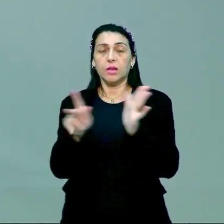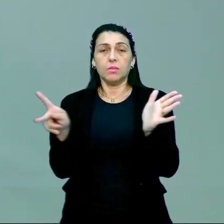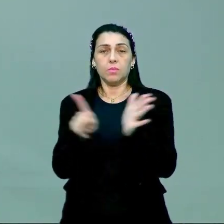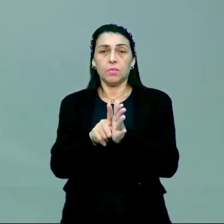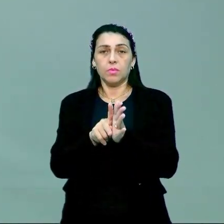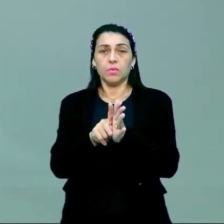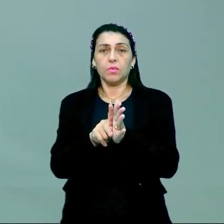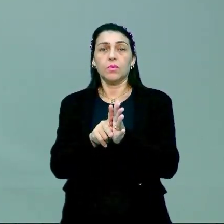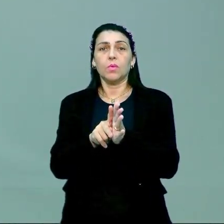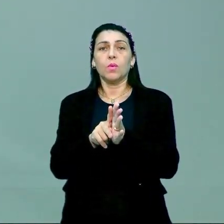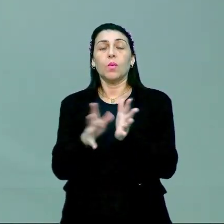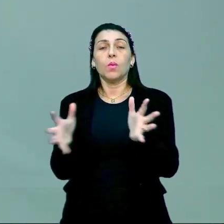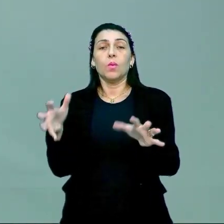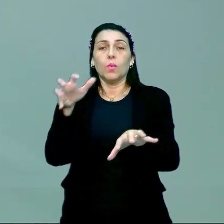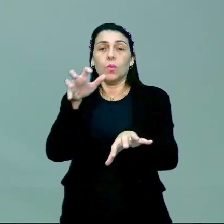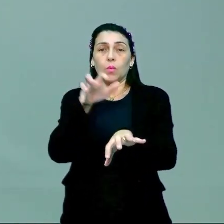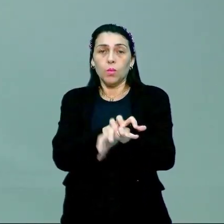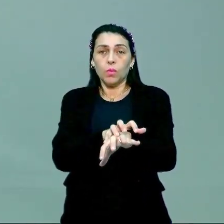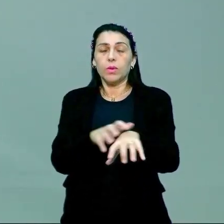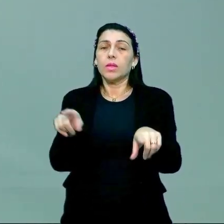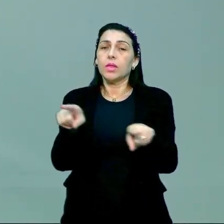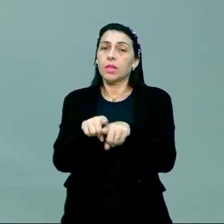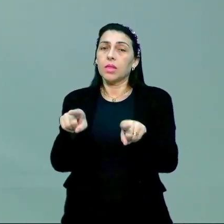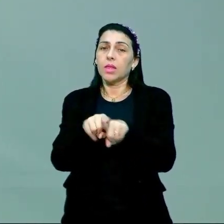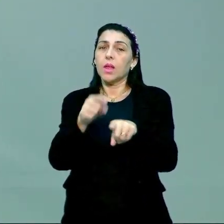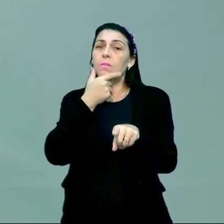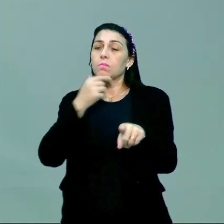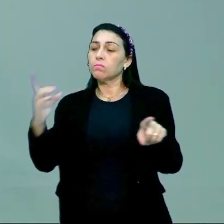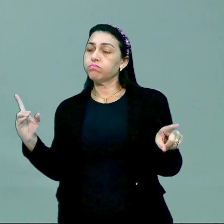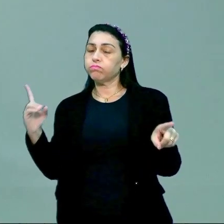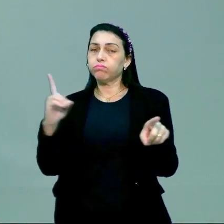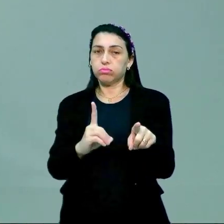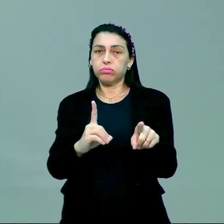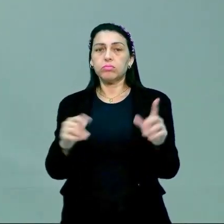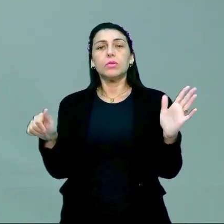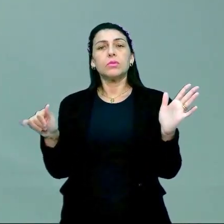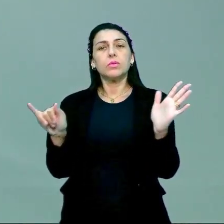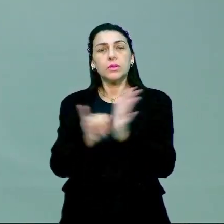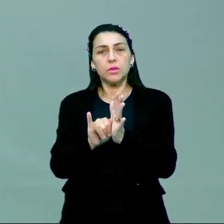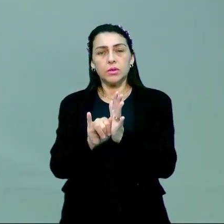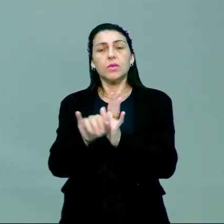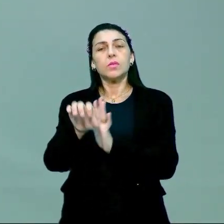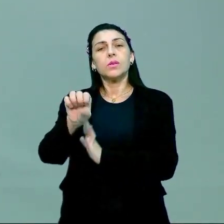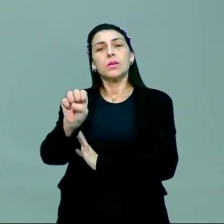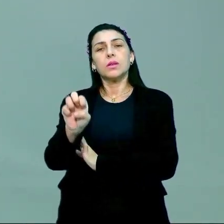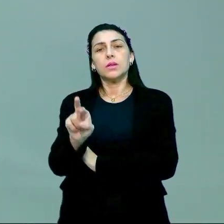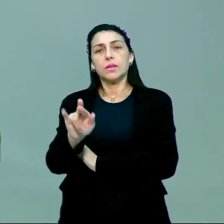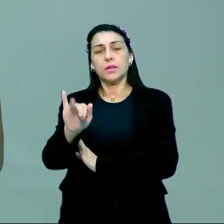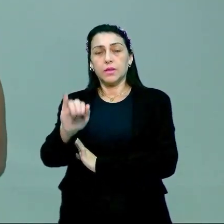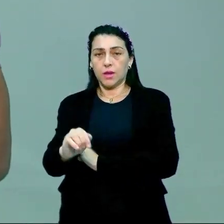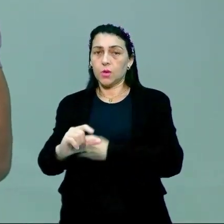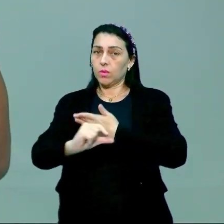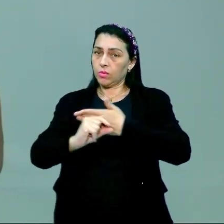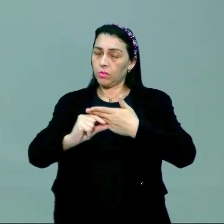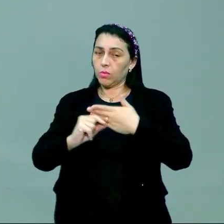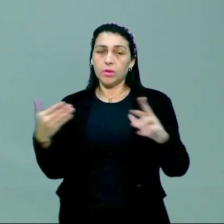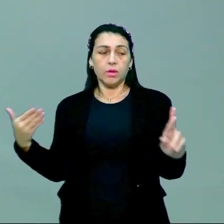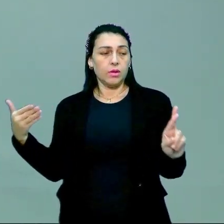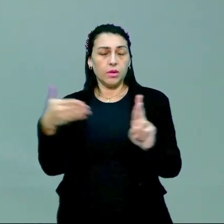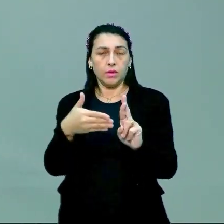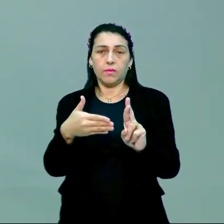O colonizador também chegou com a sua identidade. Então, o Sérgio Buarque de Holanda, nesta